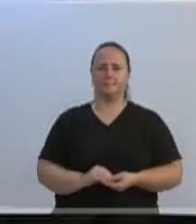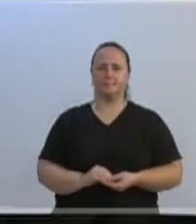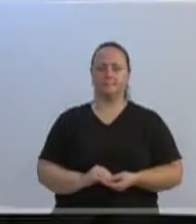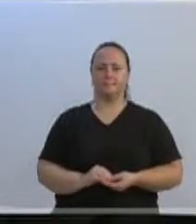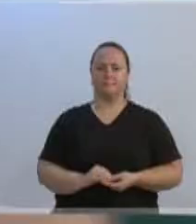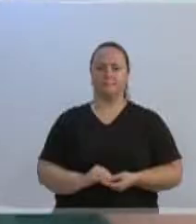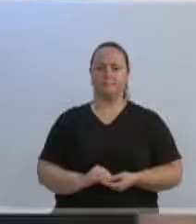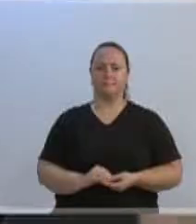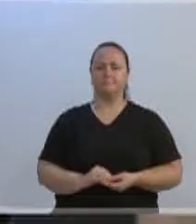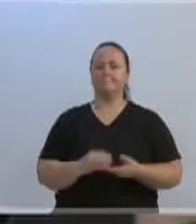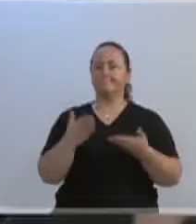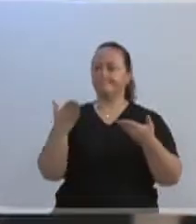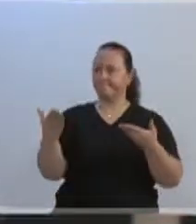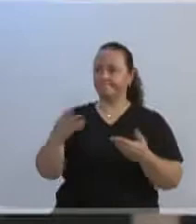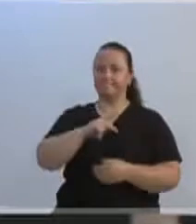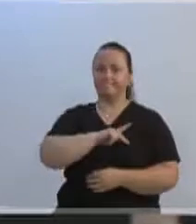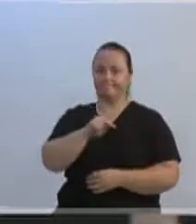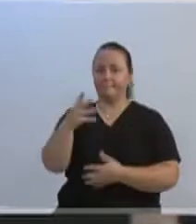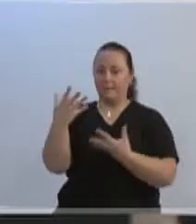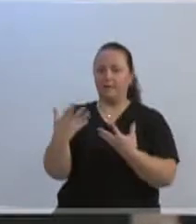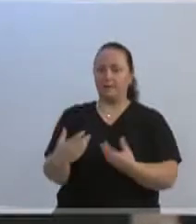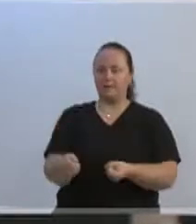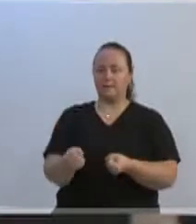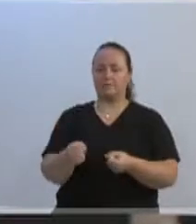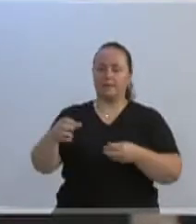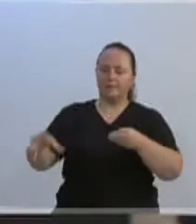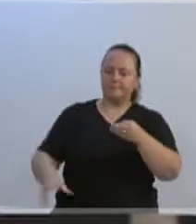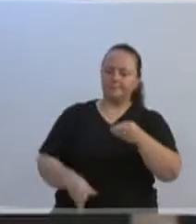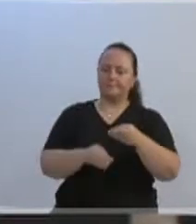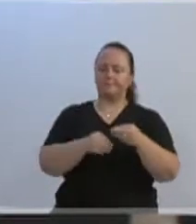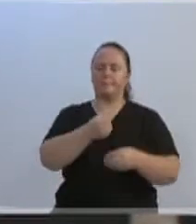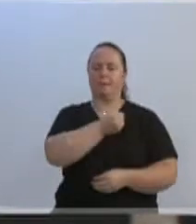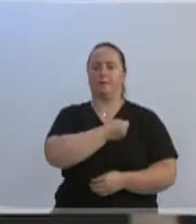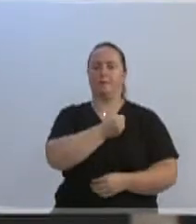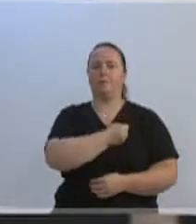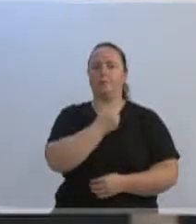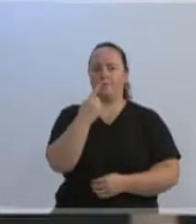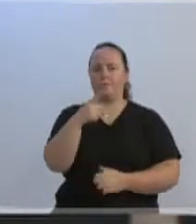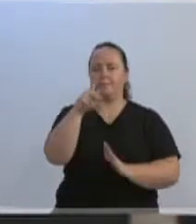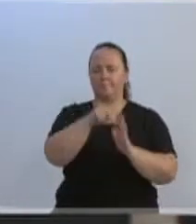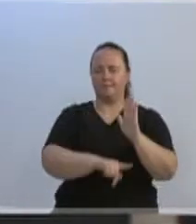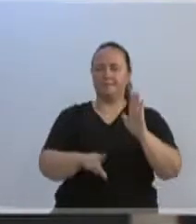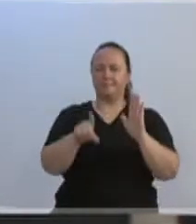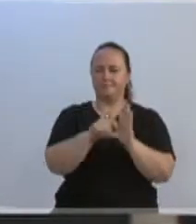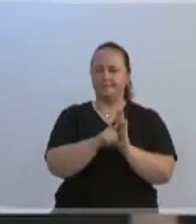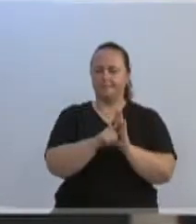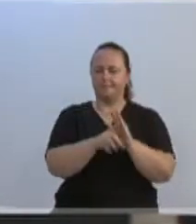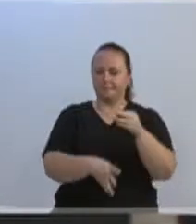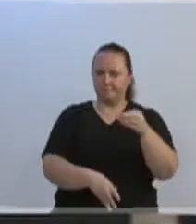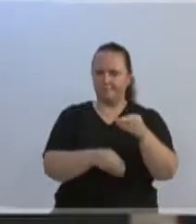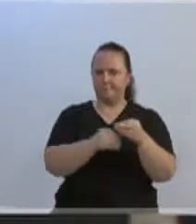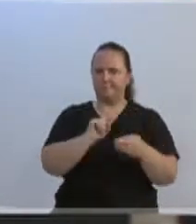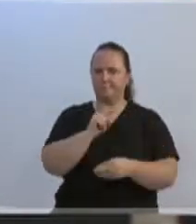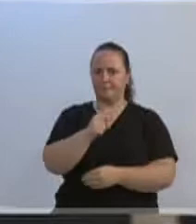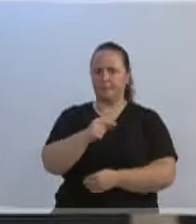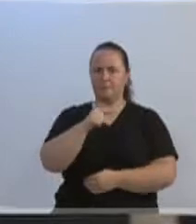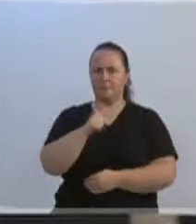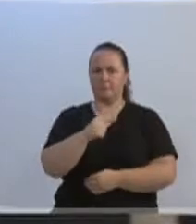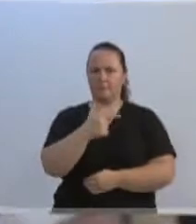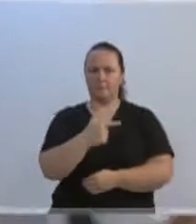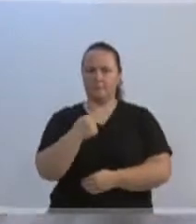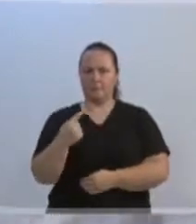presidente que acatasse pela loja a emenda número 1 ao projeto de lei complementar 1721